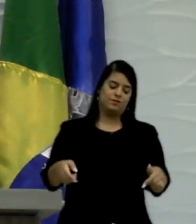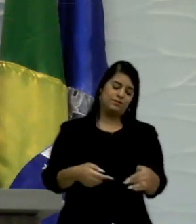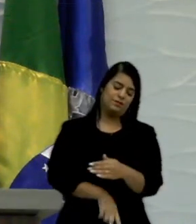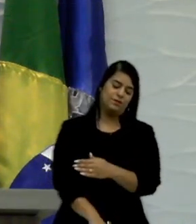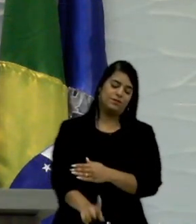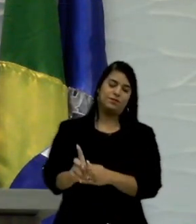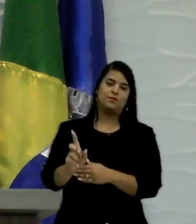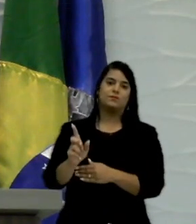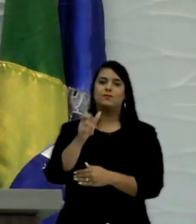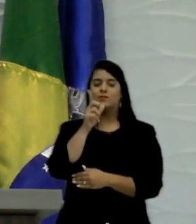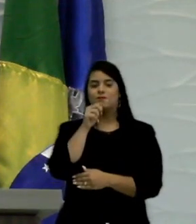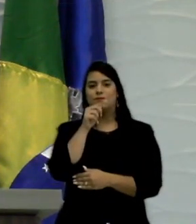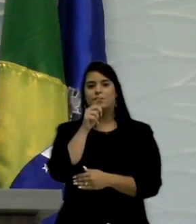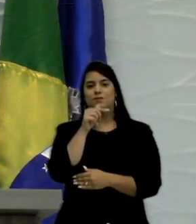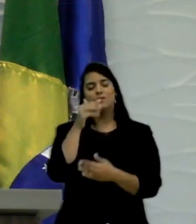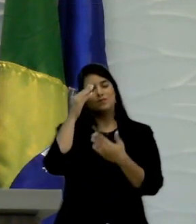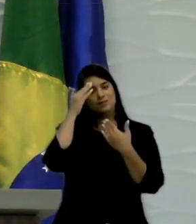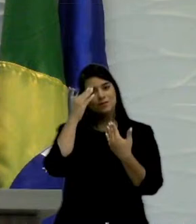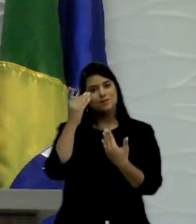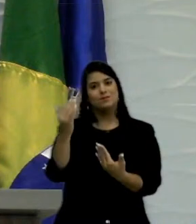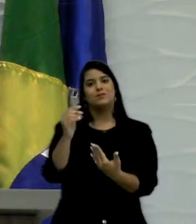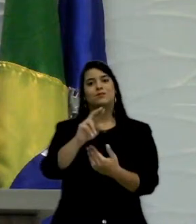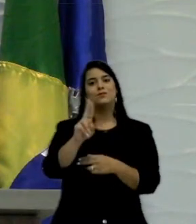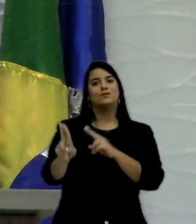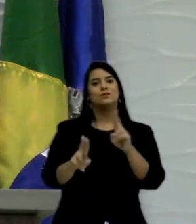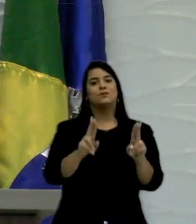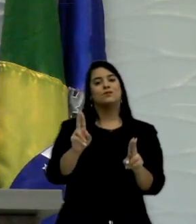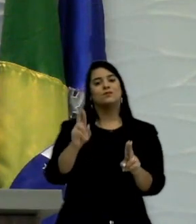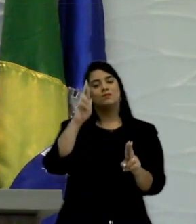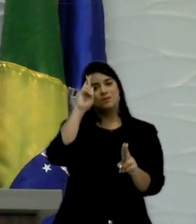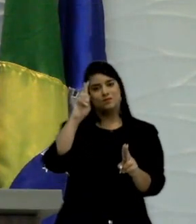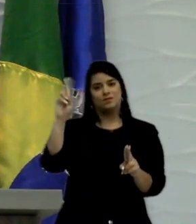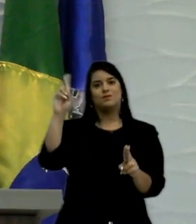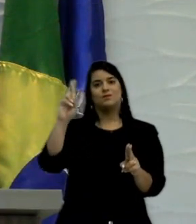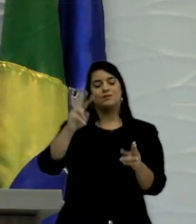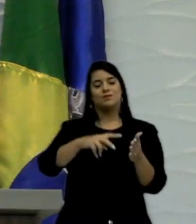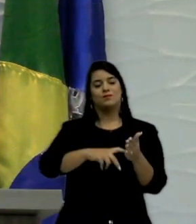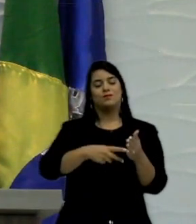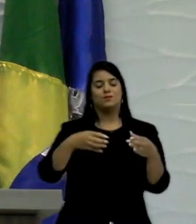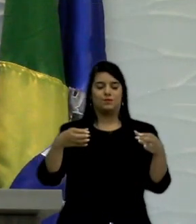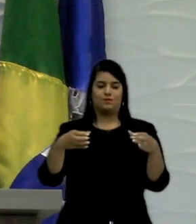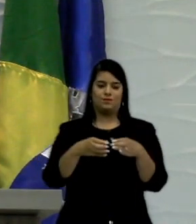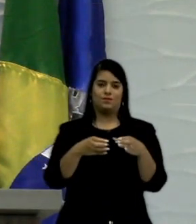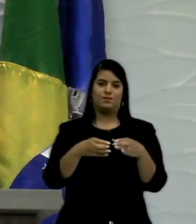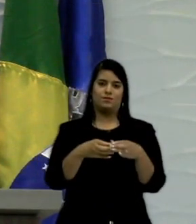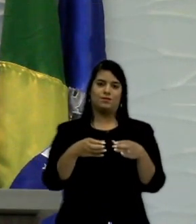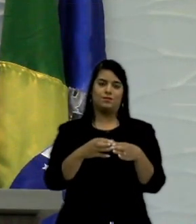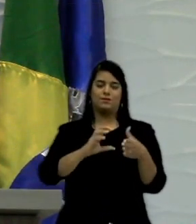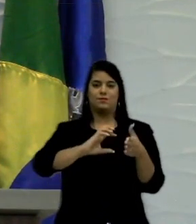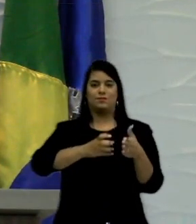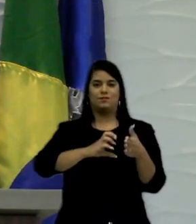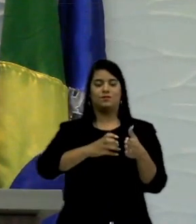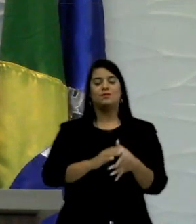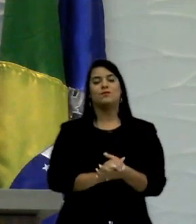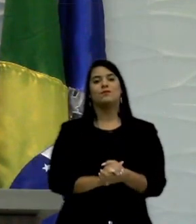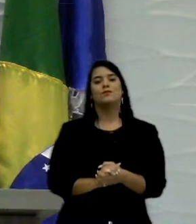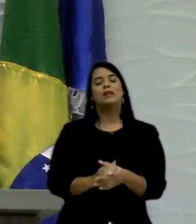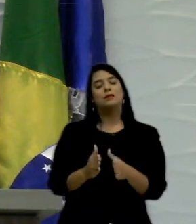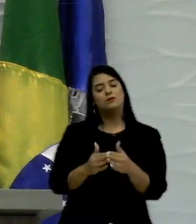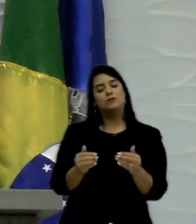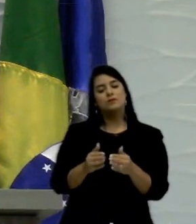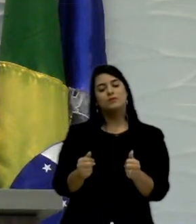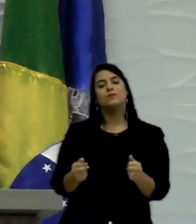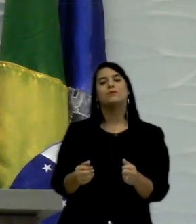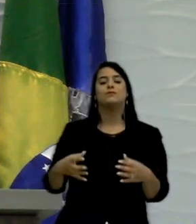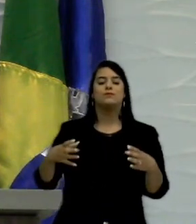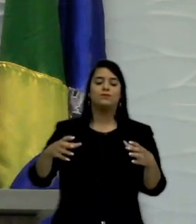Que quero aí agradecer em nome de todos os presidentes dessas associações que fizeram esse pedido junto conosco, que foram atendidos, a máquina